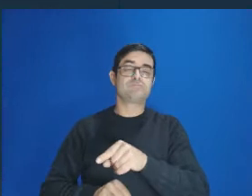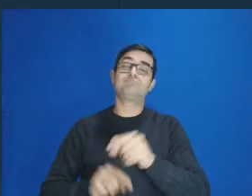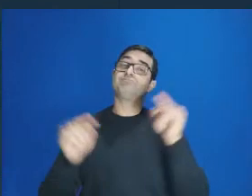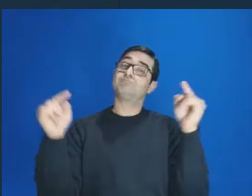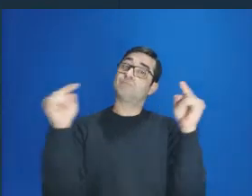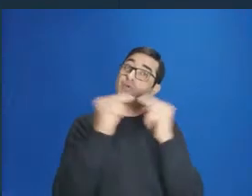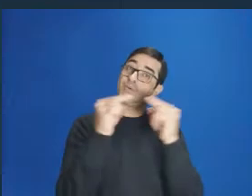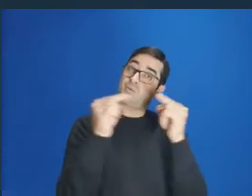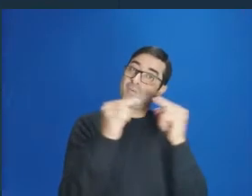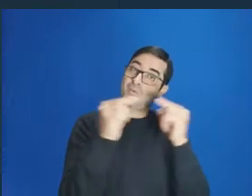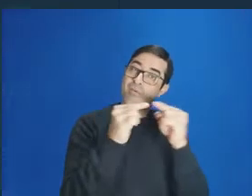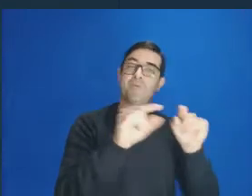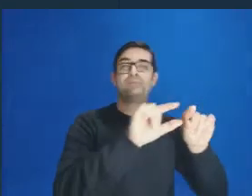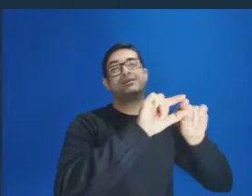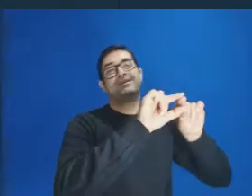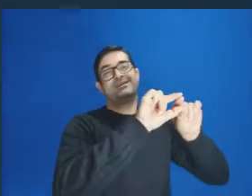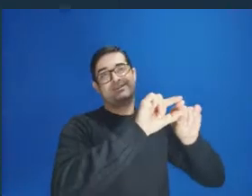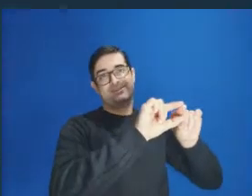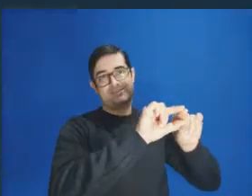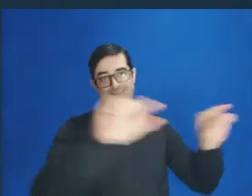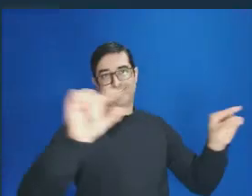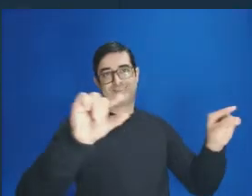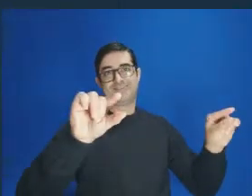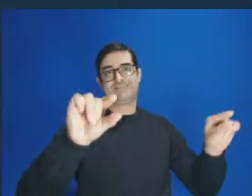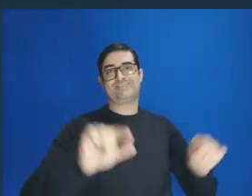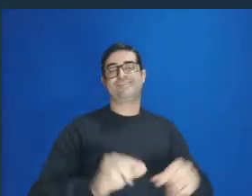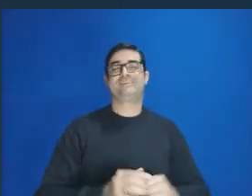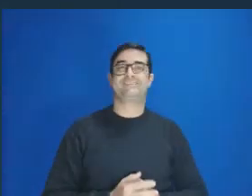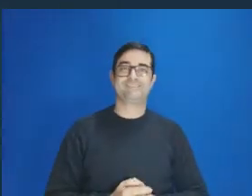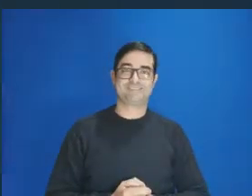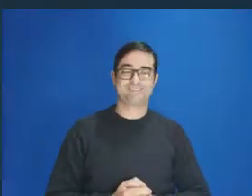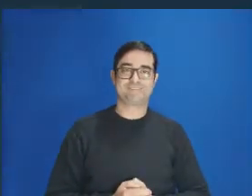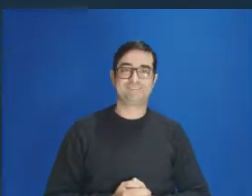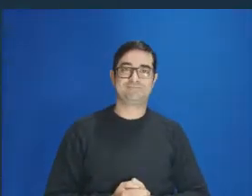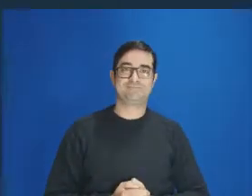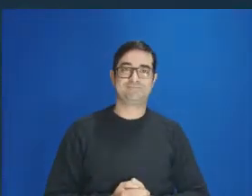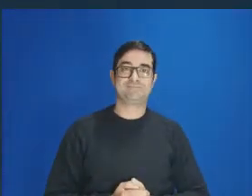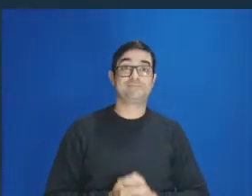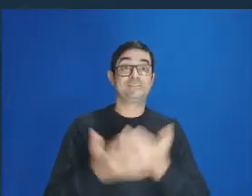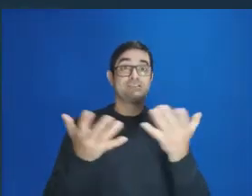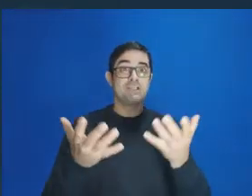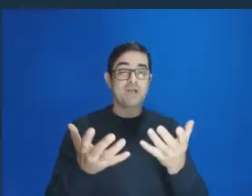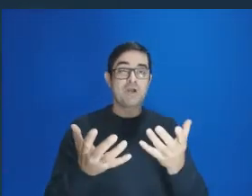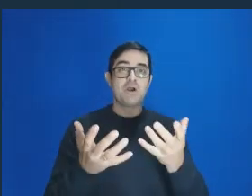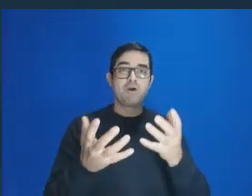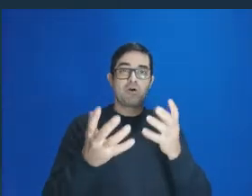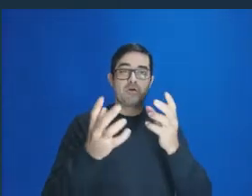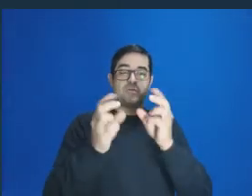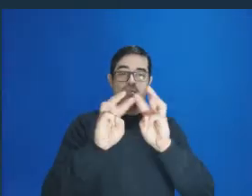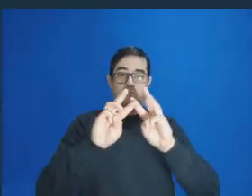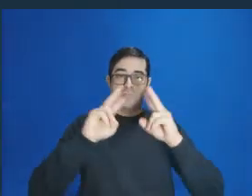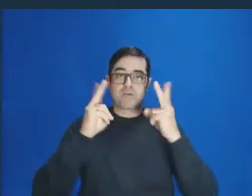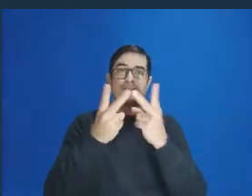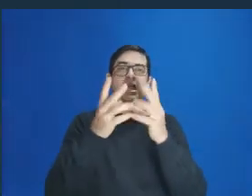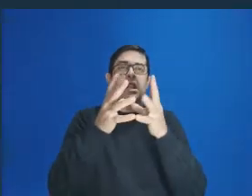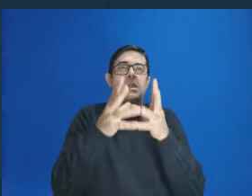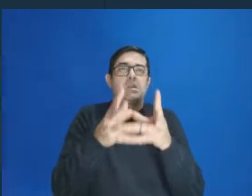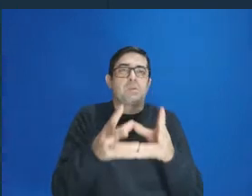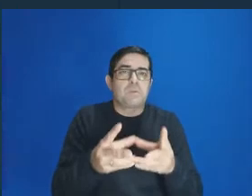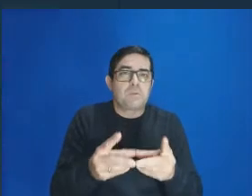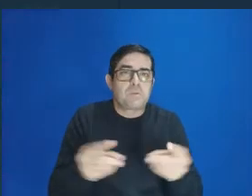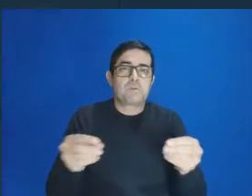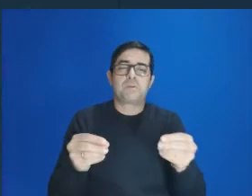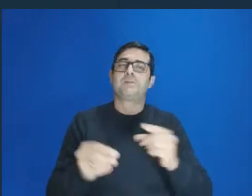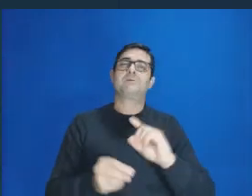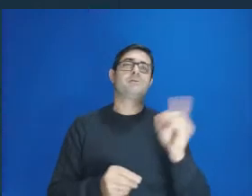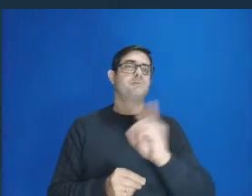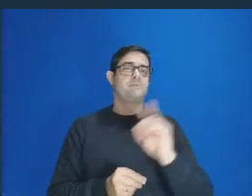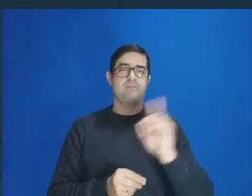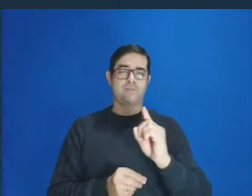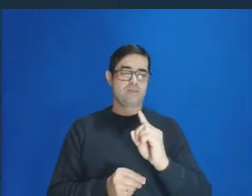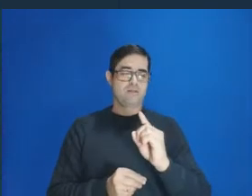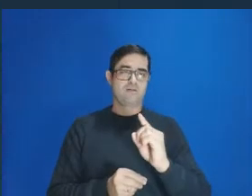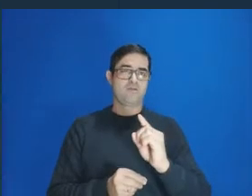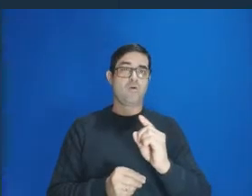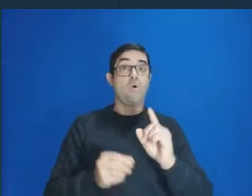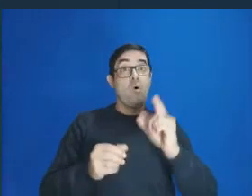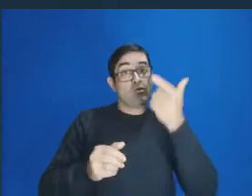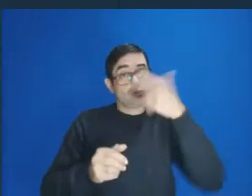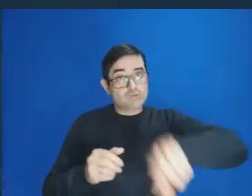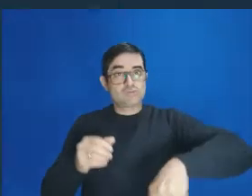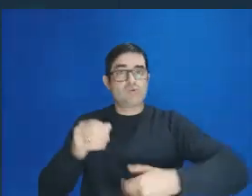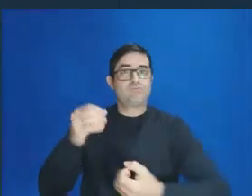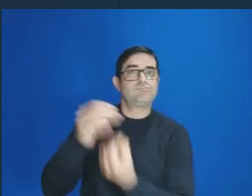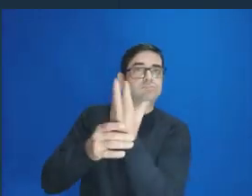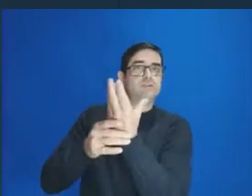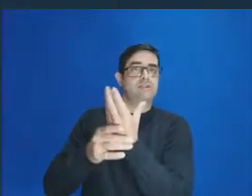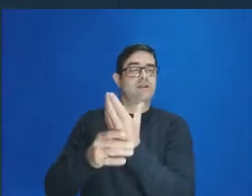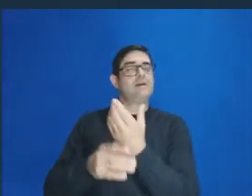outras palavras significa que na natureza nada se cria, nada se perde, tudo se transforma. Então eu não posso destruir a